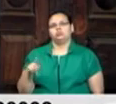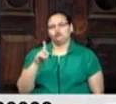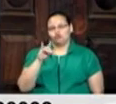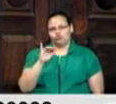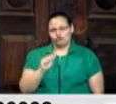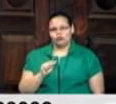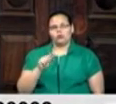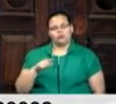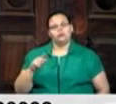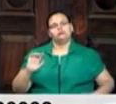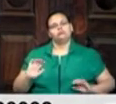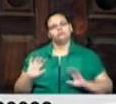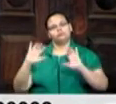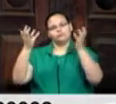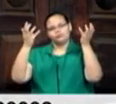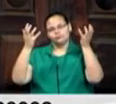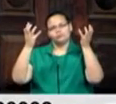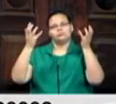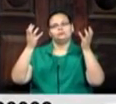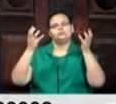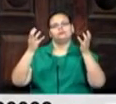Dia que se comemora